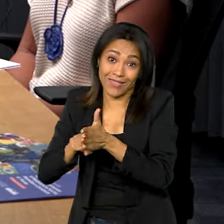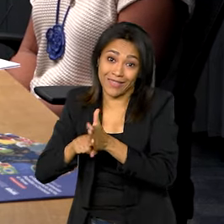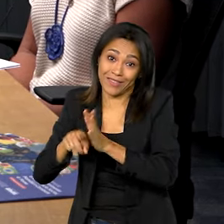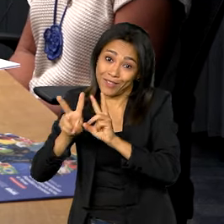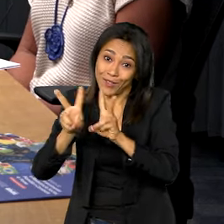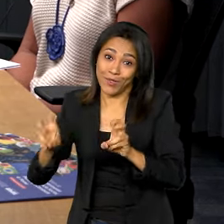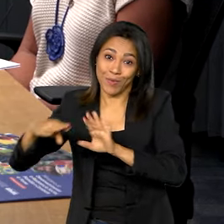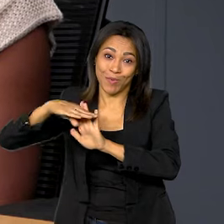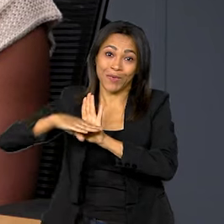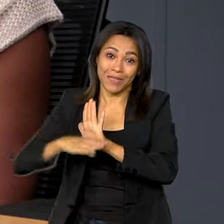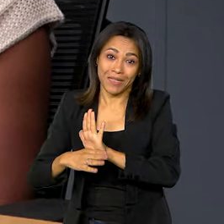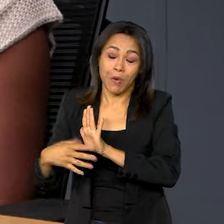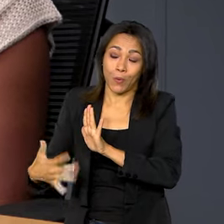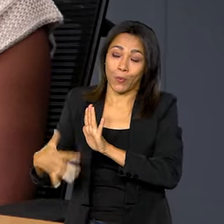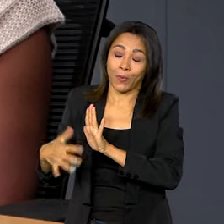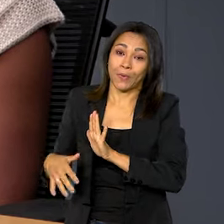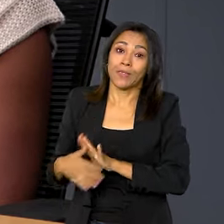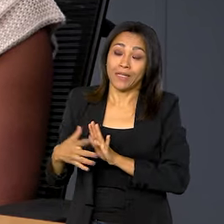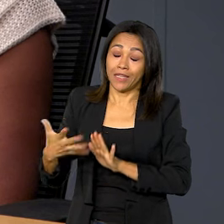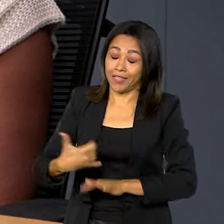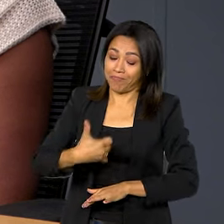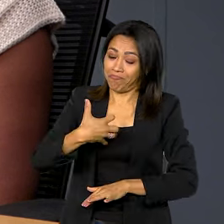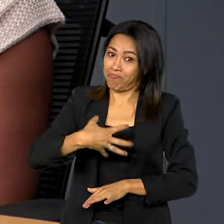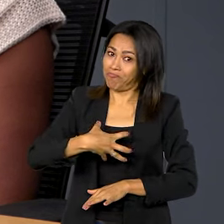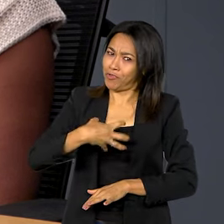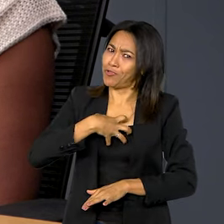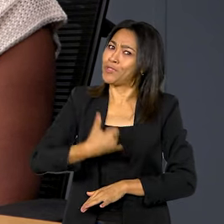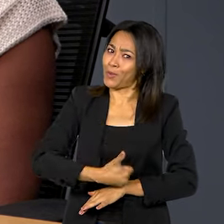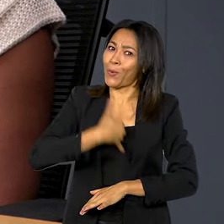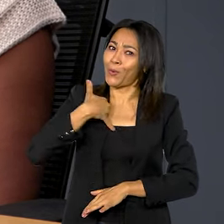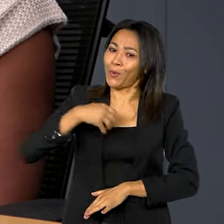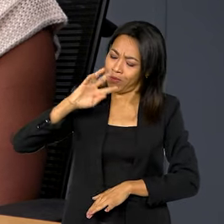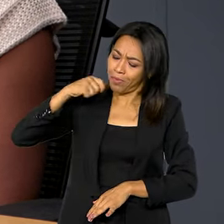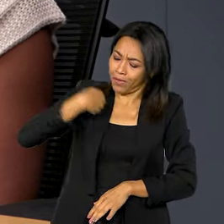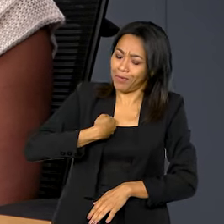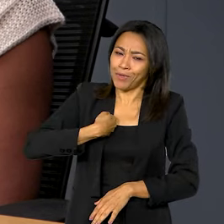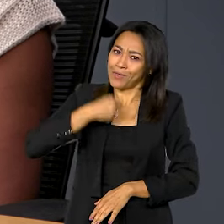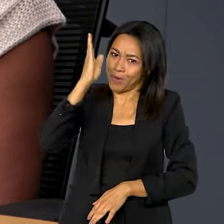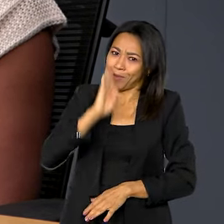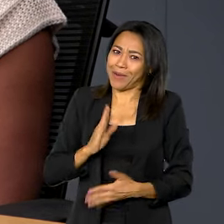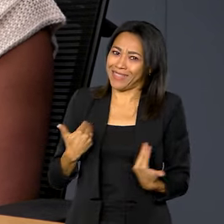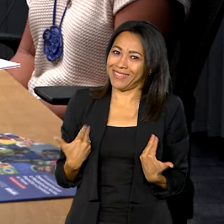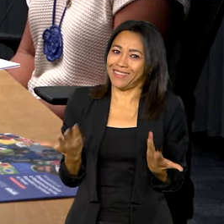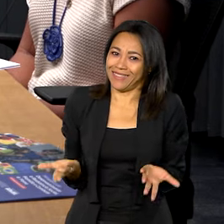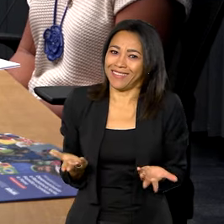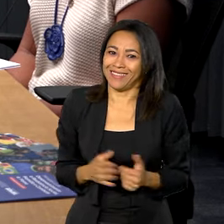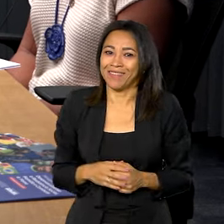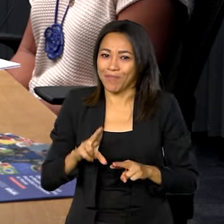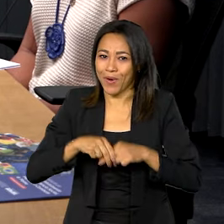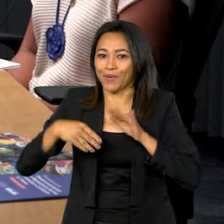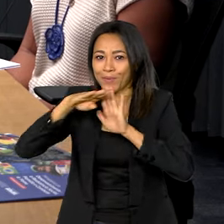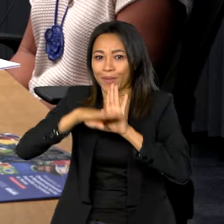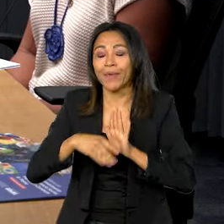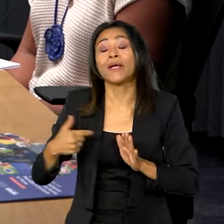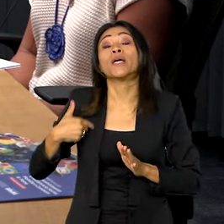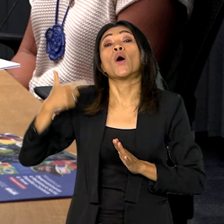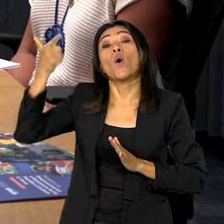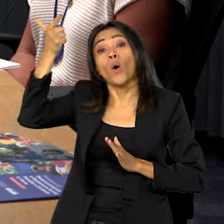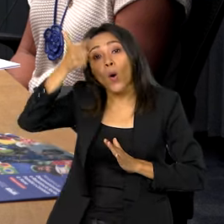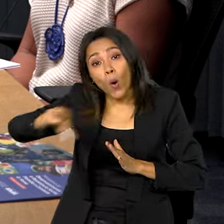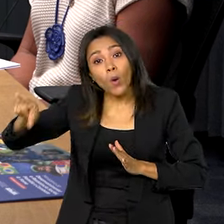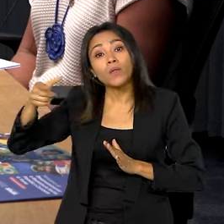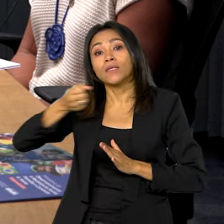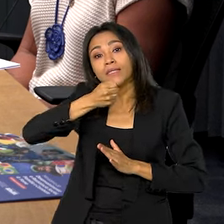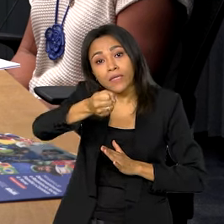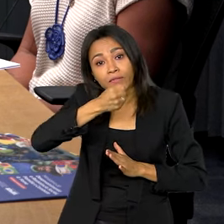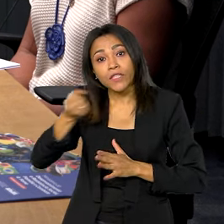pesquisado mais de 80 países isso e que nos dá muito orgulho eu como brasileira Tenho muito orgulho do programa Bolsa Família Eu também e